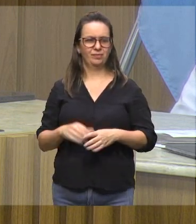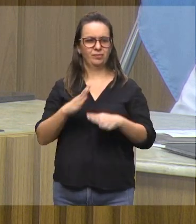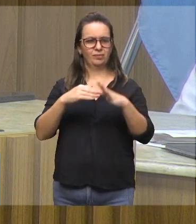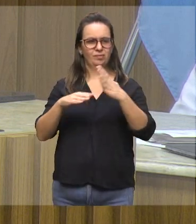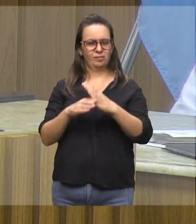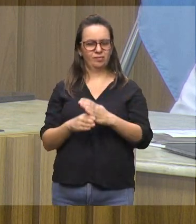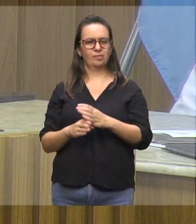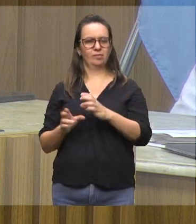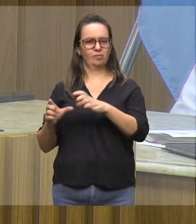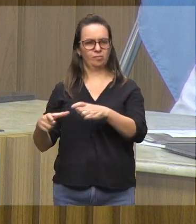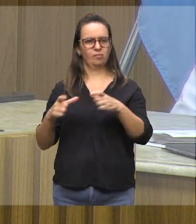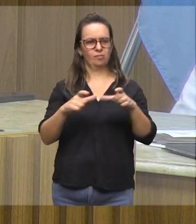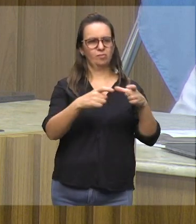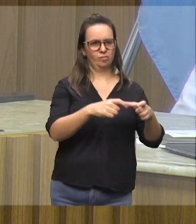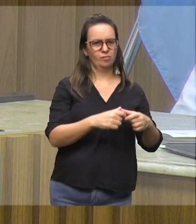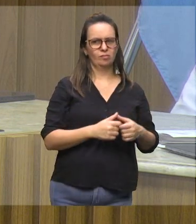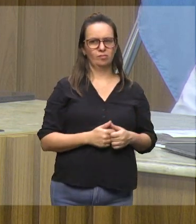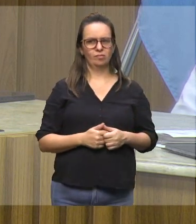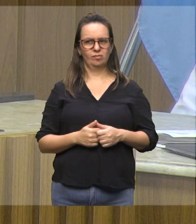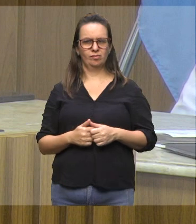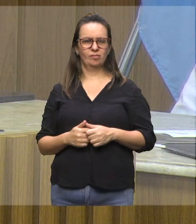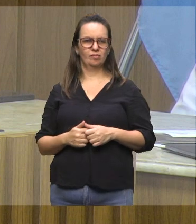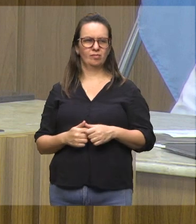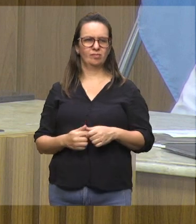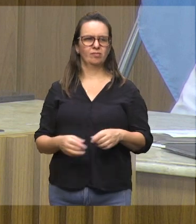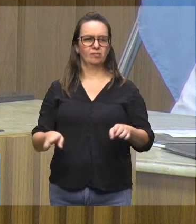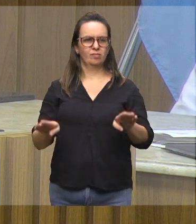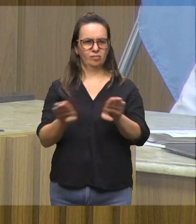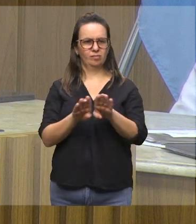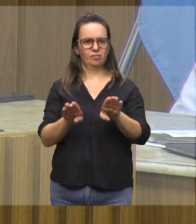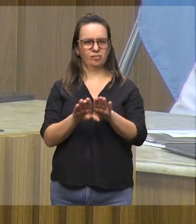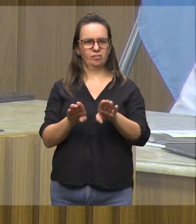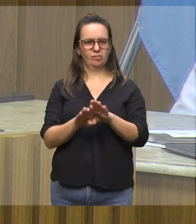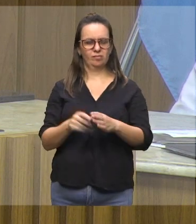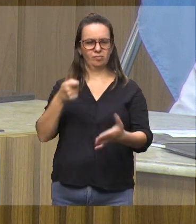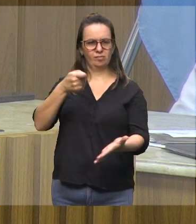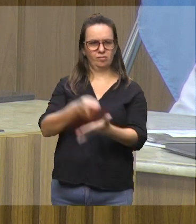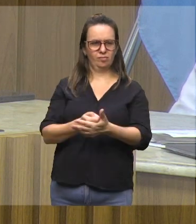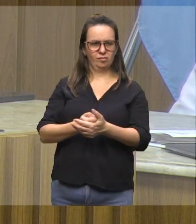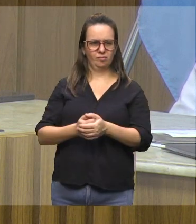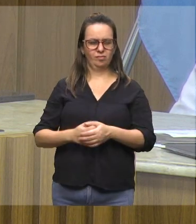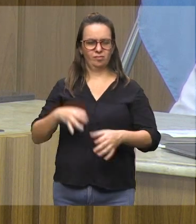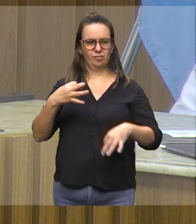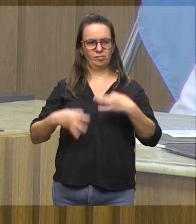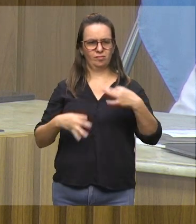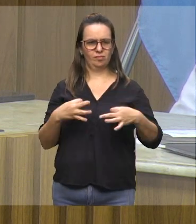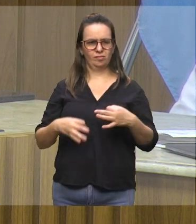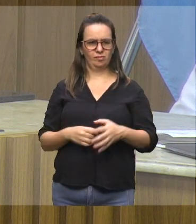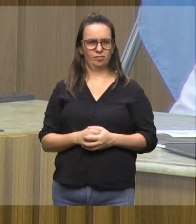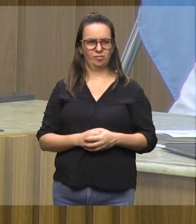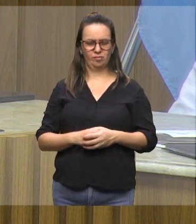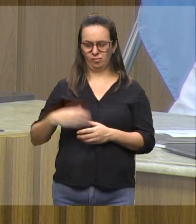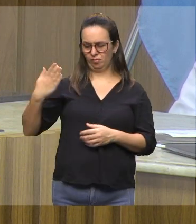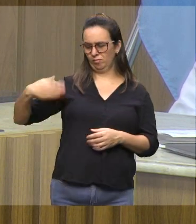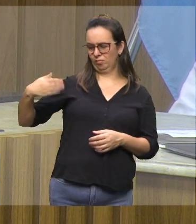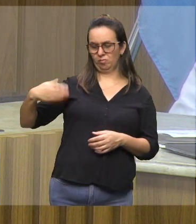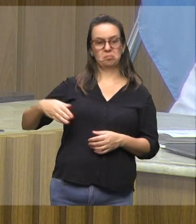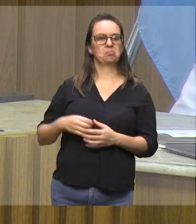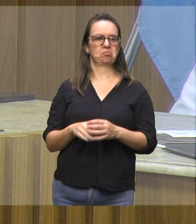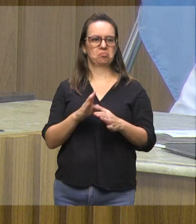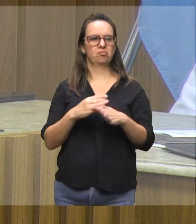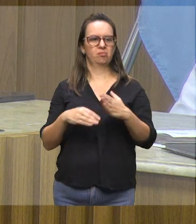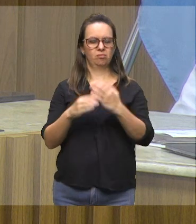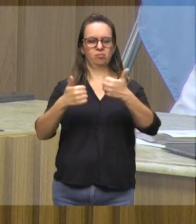os despachos do Ministério Público sobre o tema, inclusive a decisão judicial sobre o compartilhamento dessas provas, todos são categóricos.